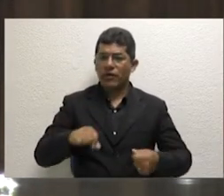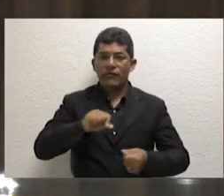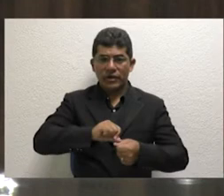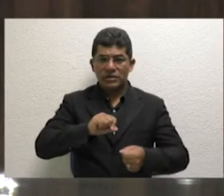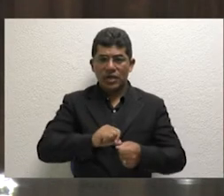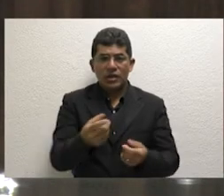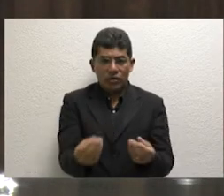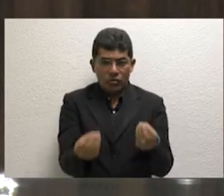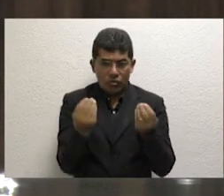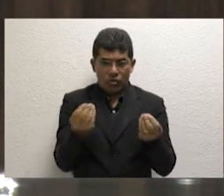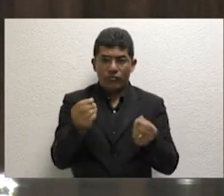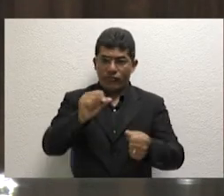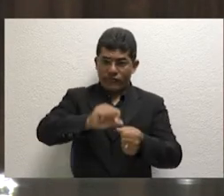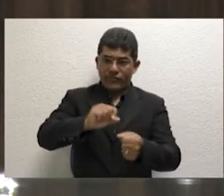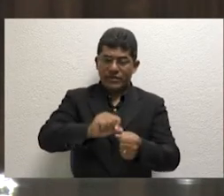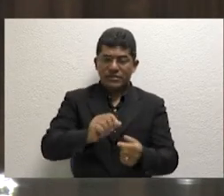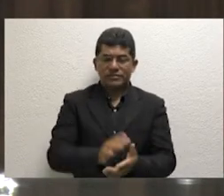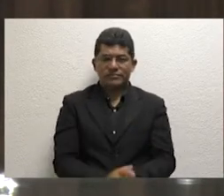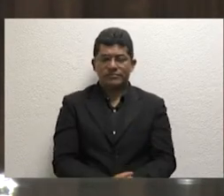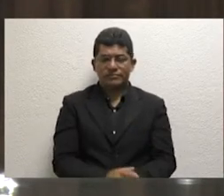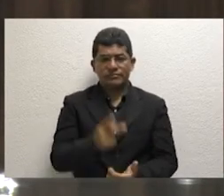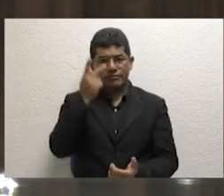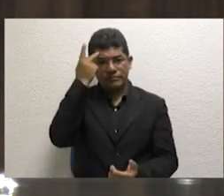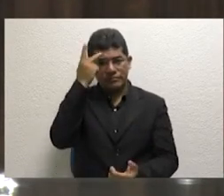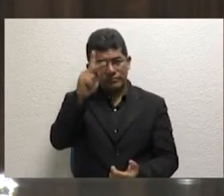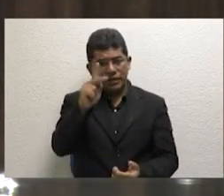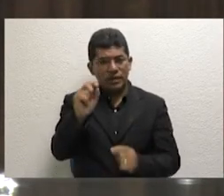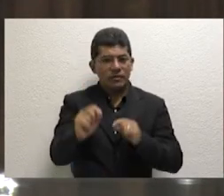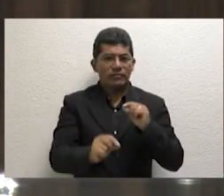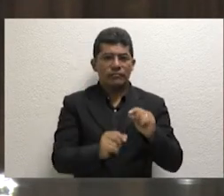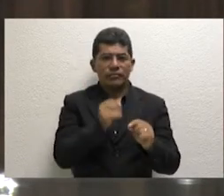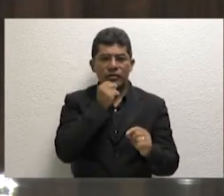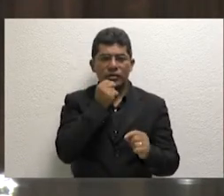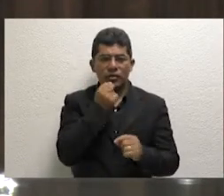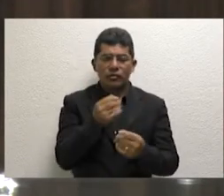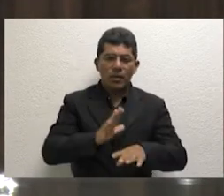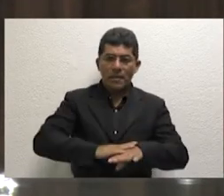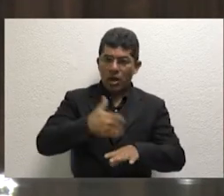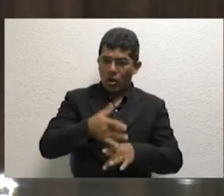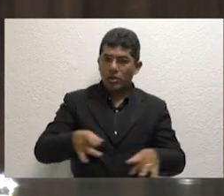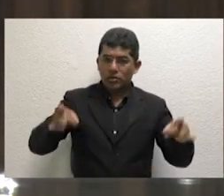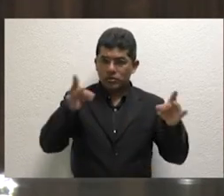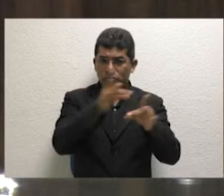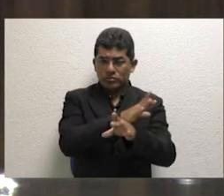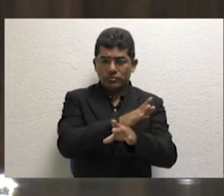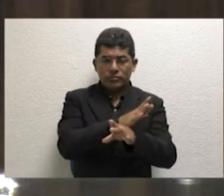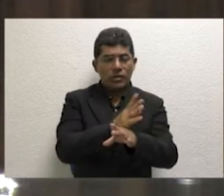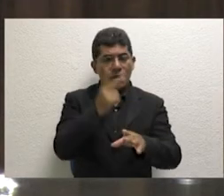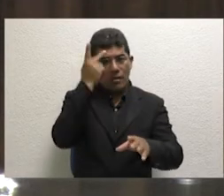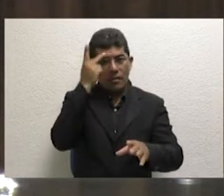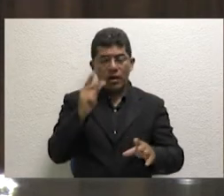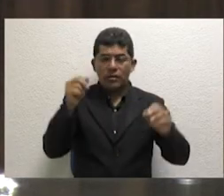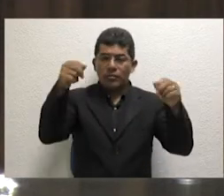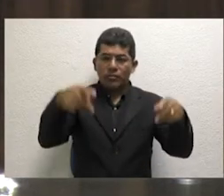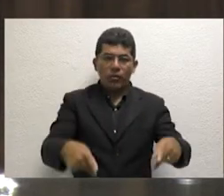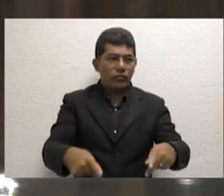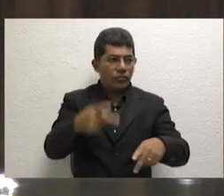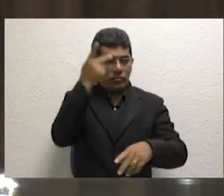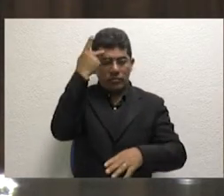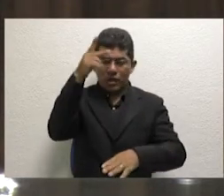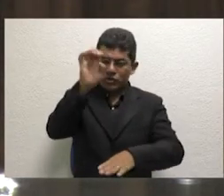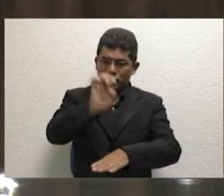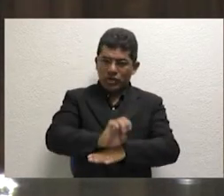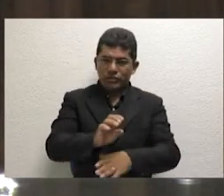como vou fazer pra ter uma situação melhor pro nosso povo pro nosso Estado